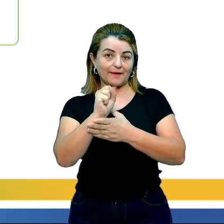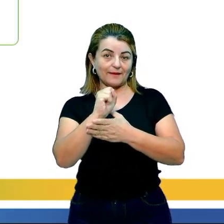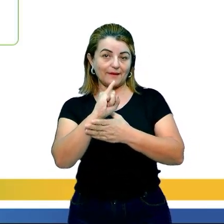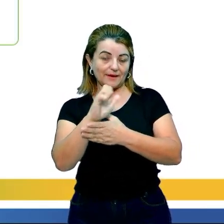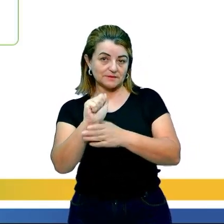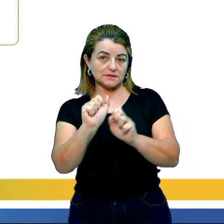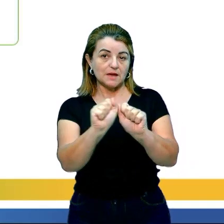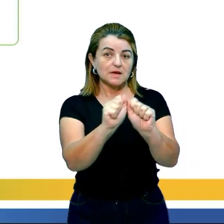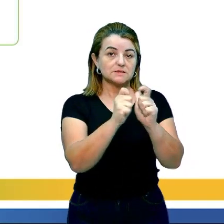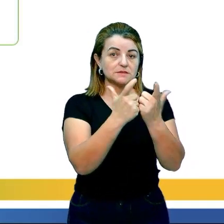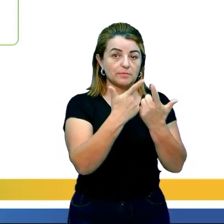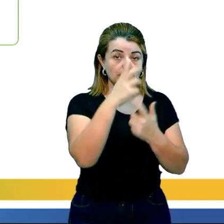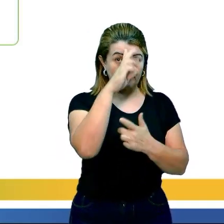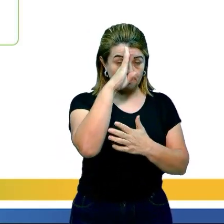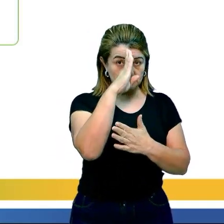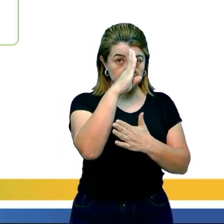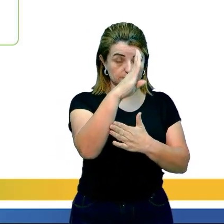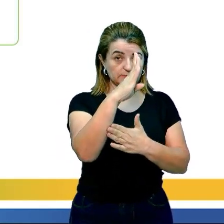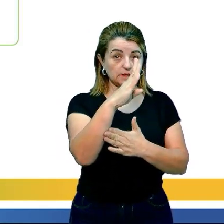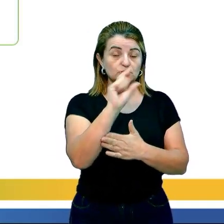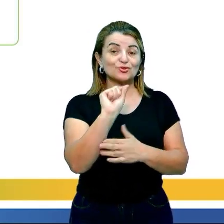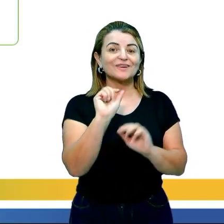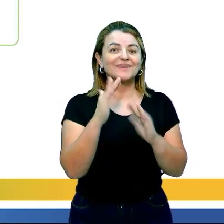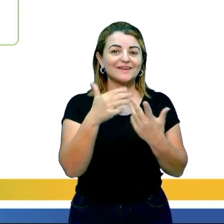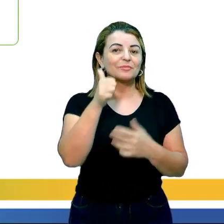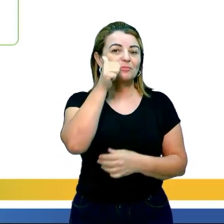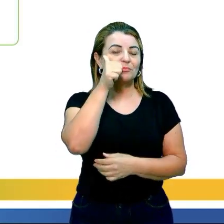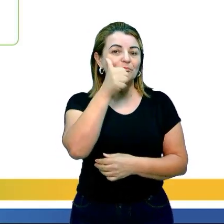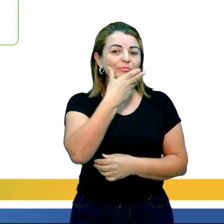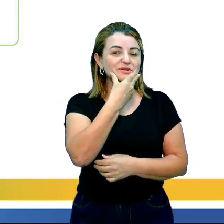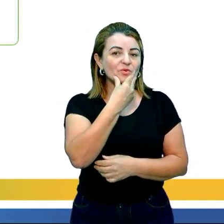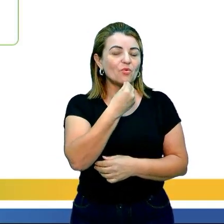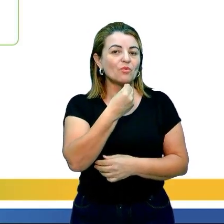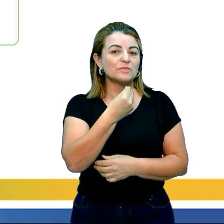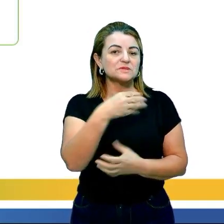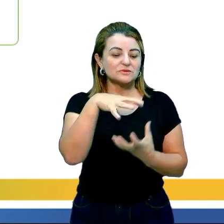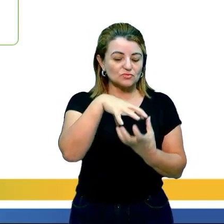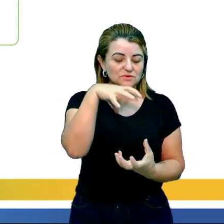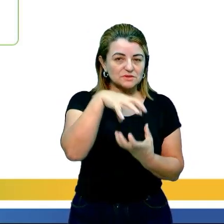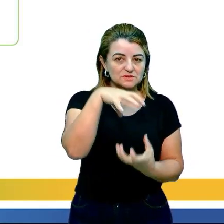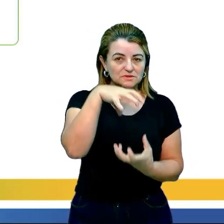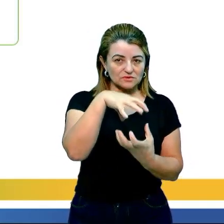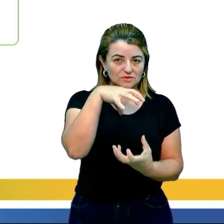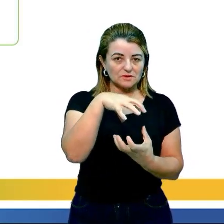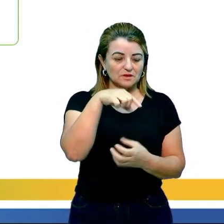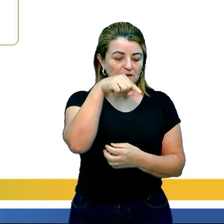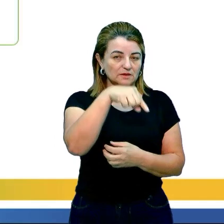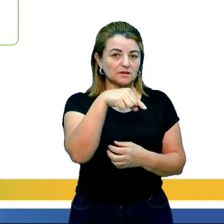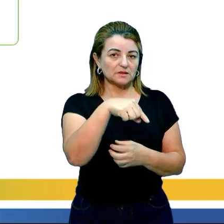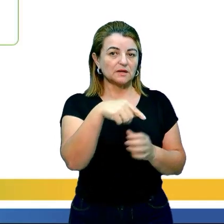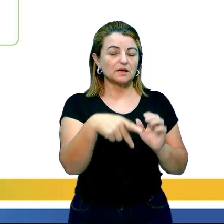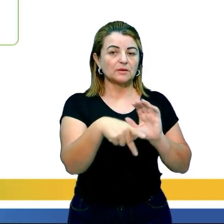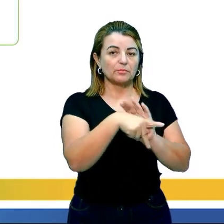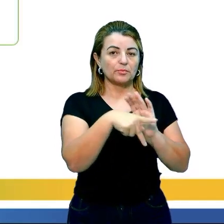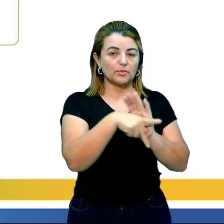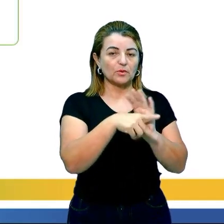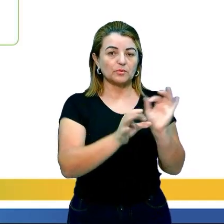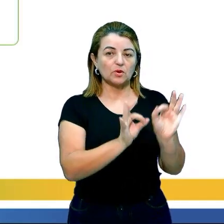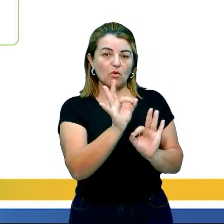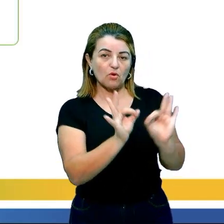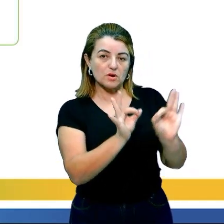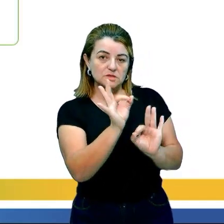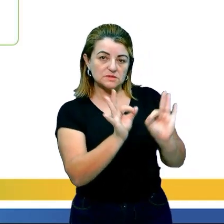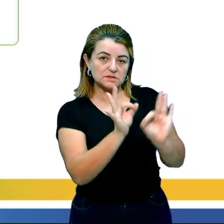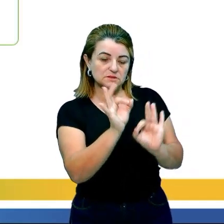assembleias né de anciãos que fazia parte da composição da legislação elaboração